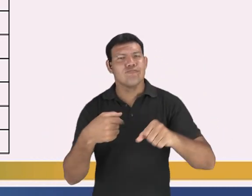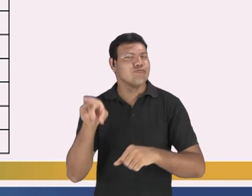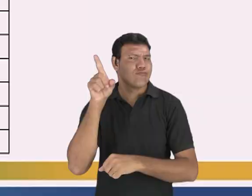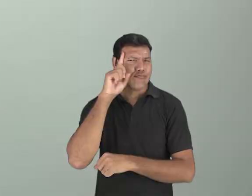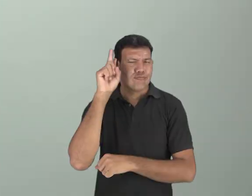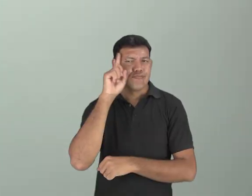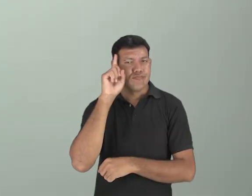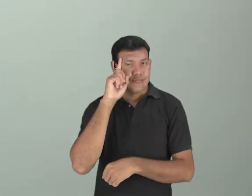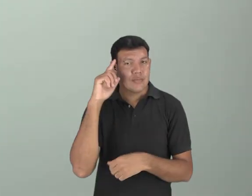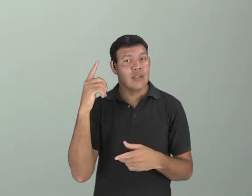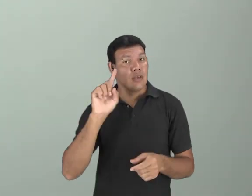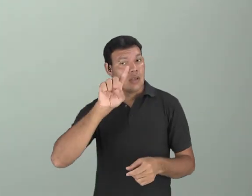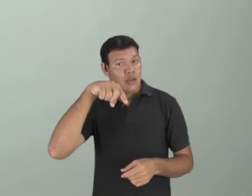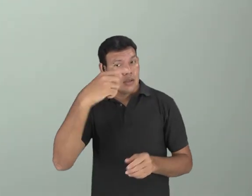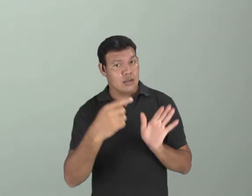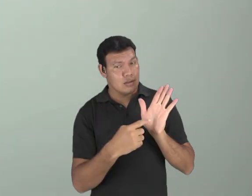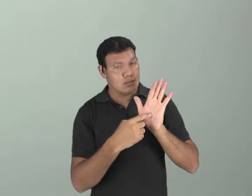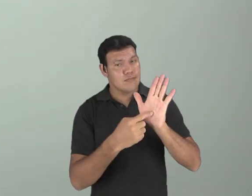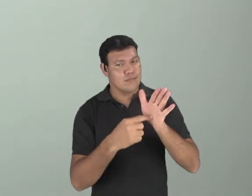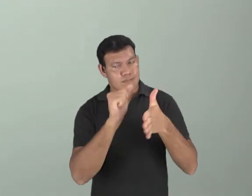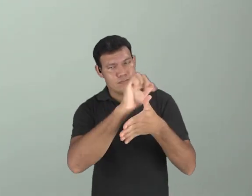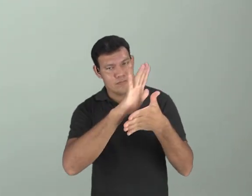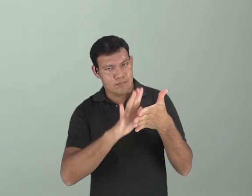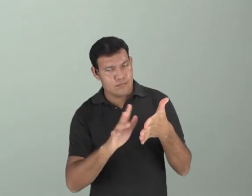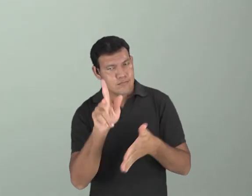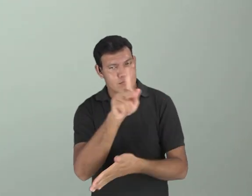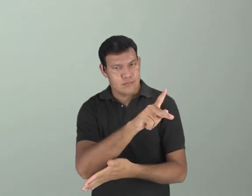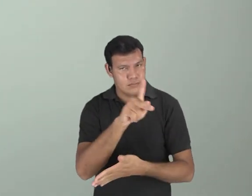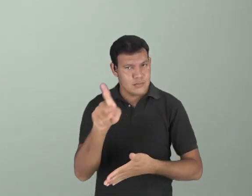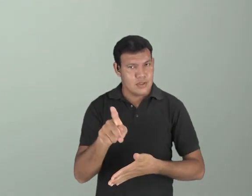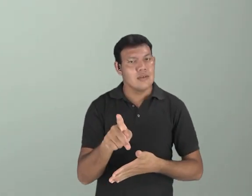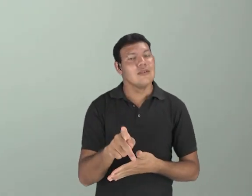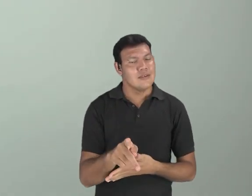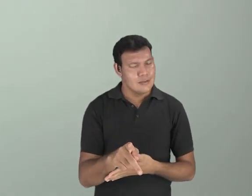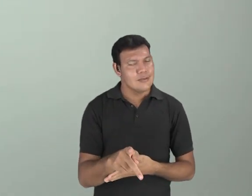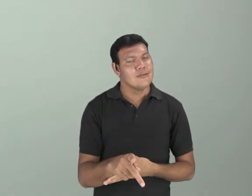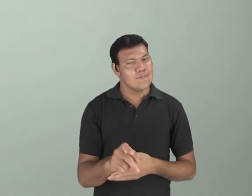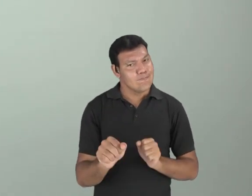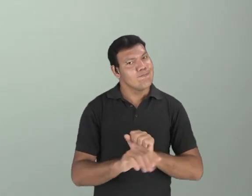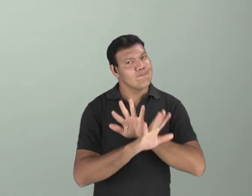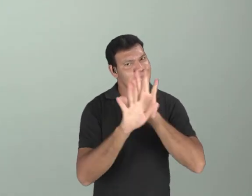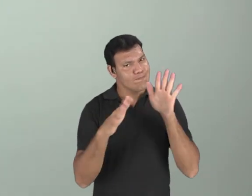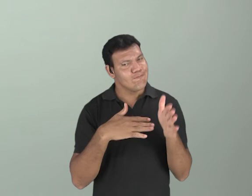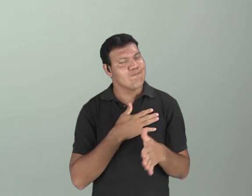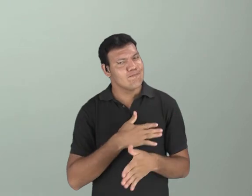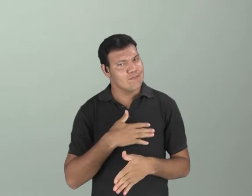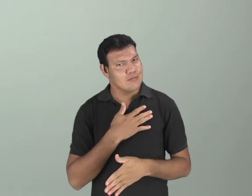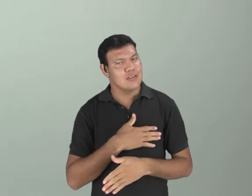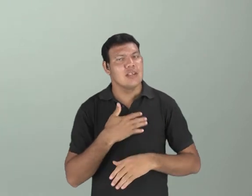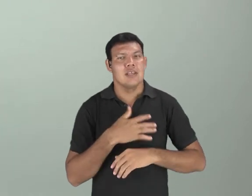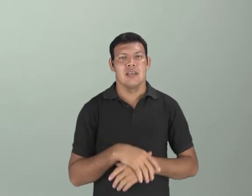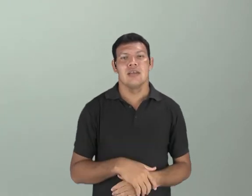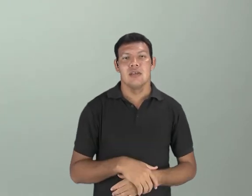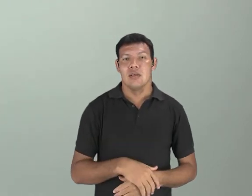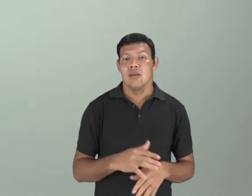dia. Depois apresente sua tarefa para o professor, tenho certeza que ele vai gostar. Por